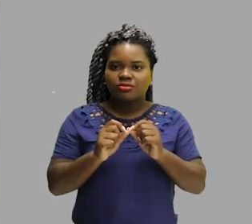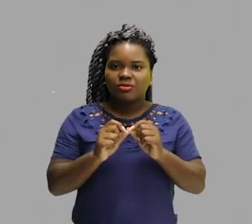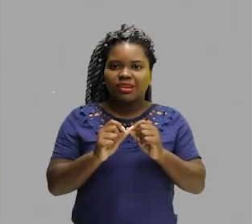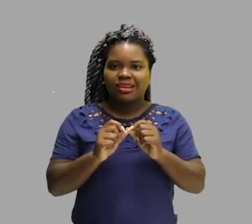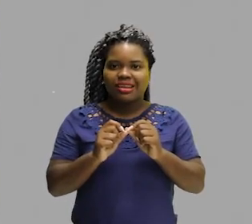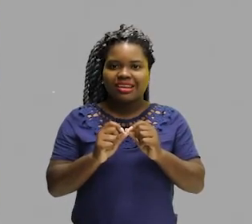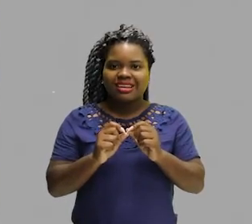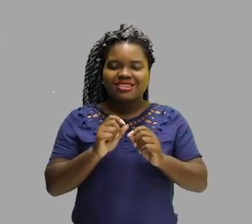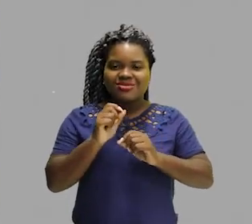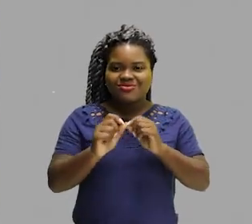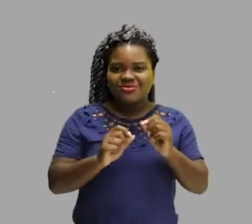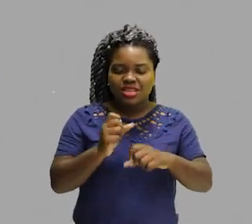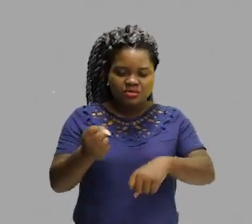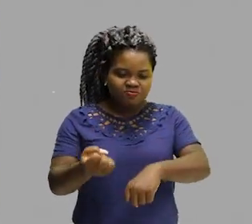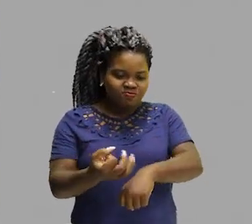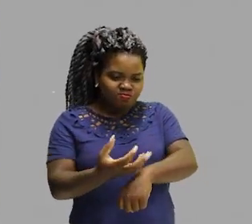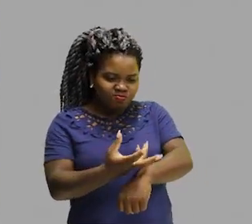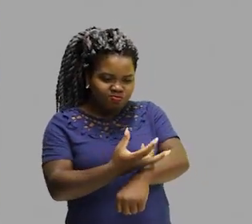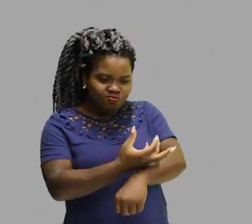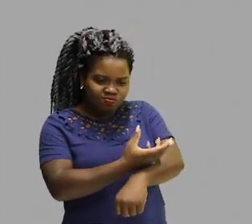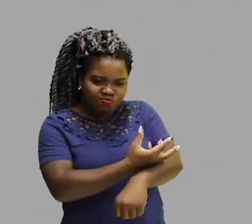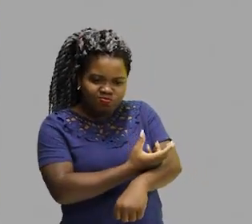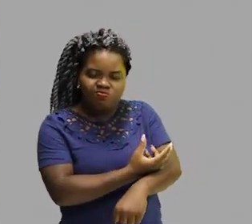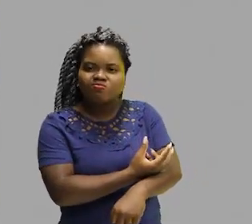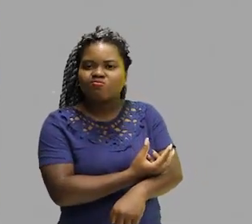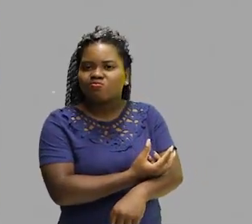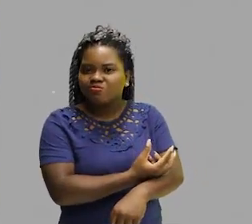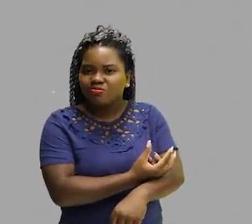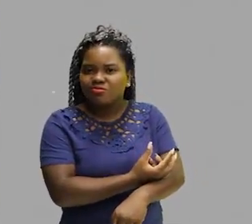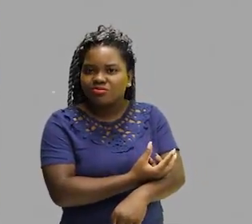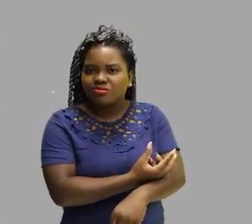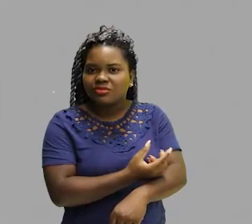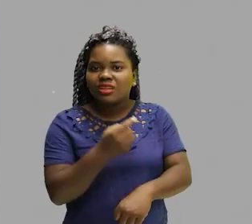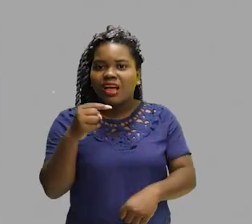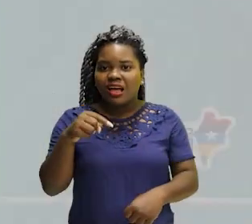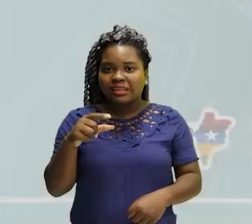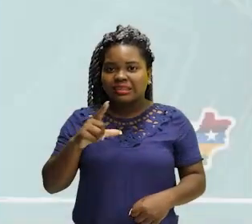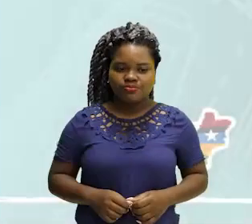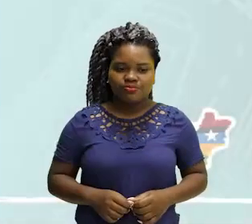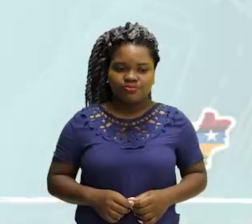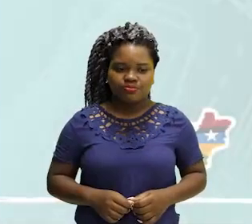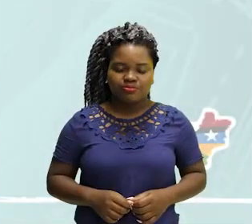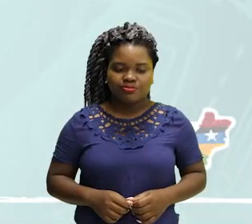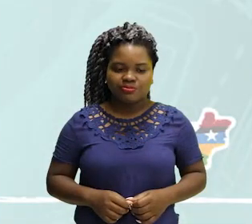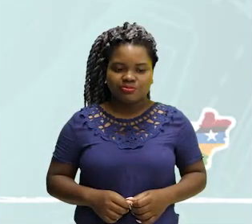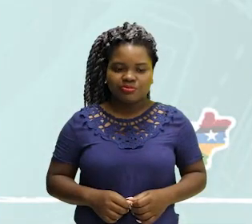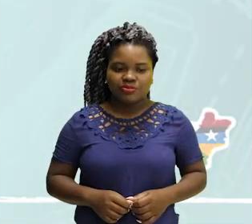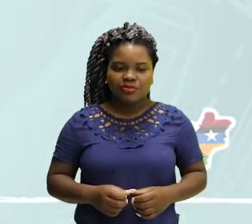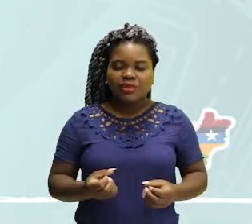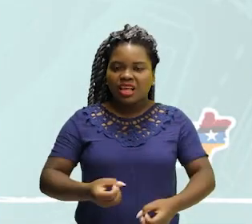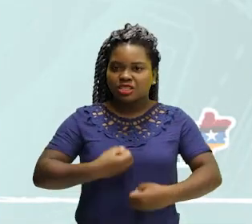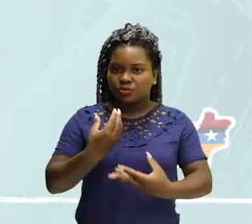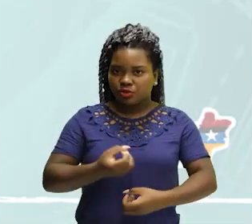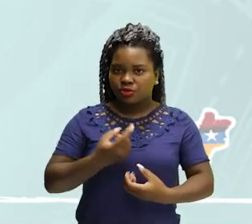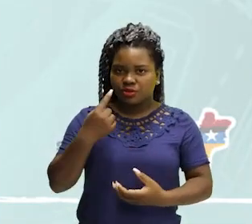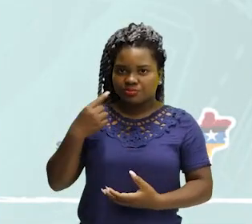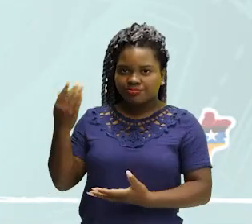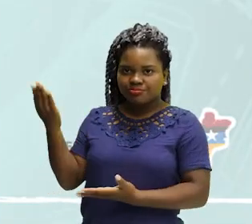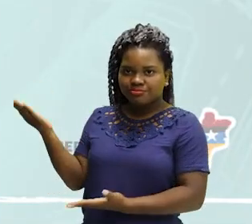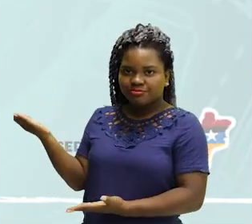vassala. Isso é uma característica do feudalismo. Aqui já existe mais sensualidade, tá bom, gente? Os principais